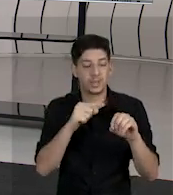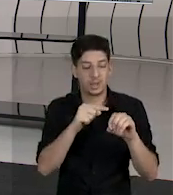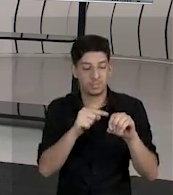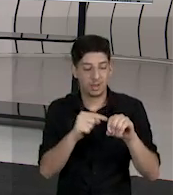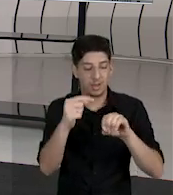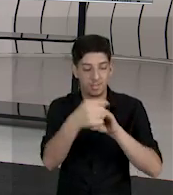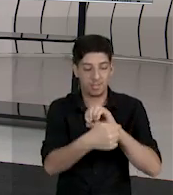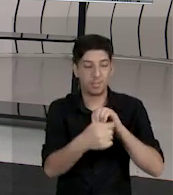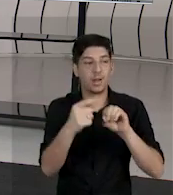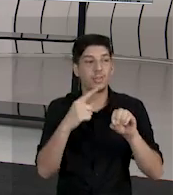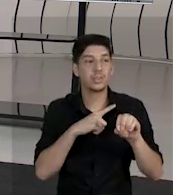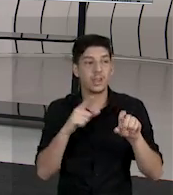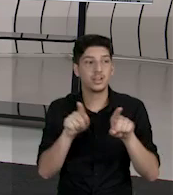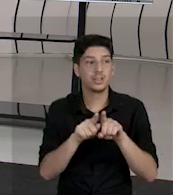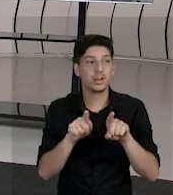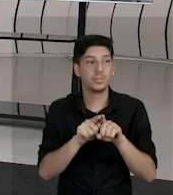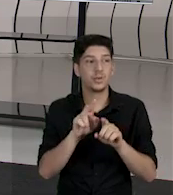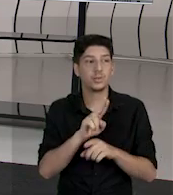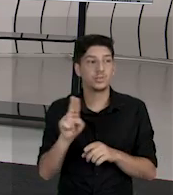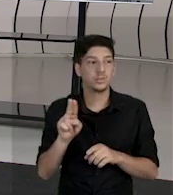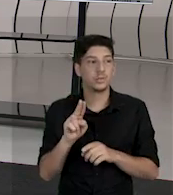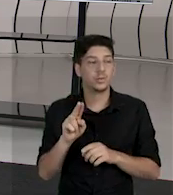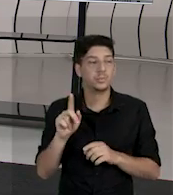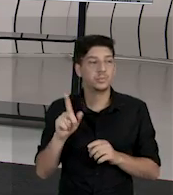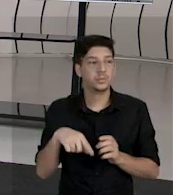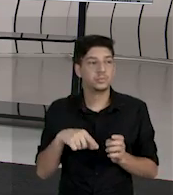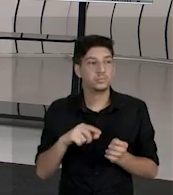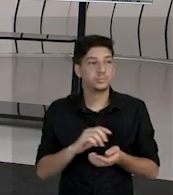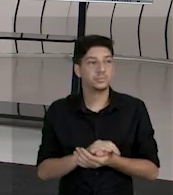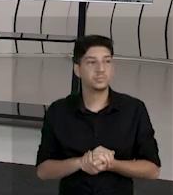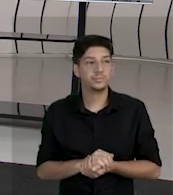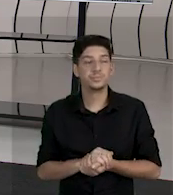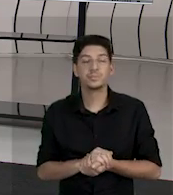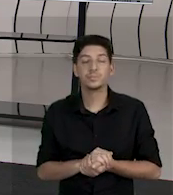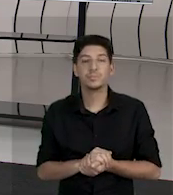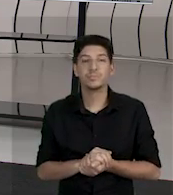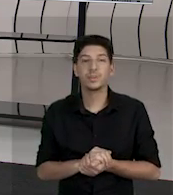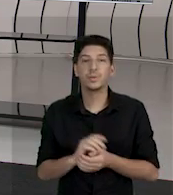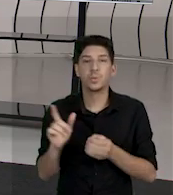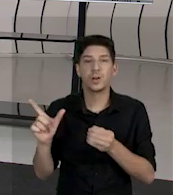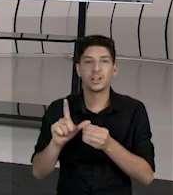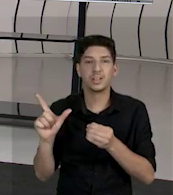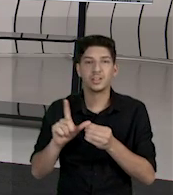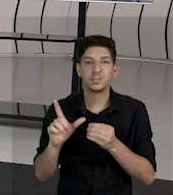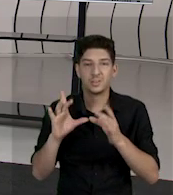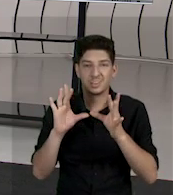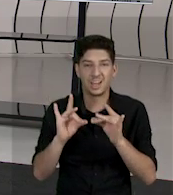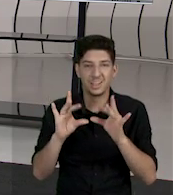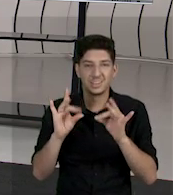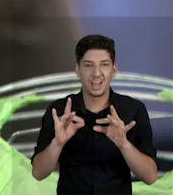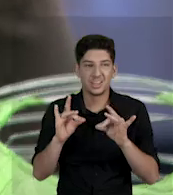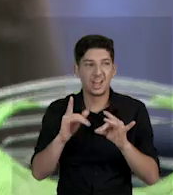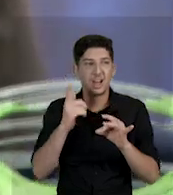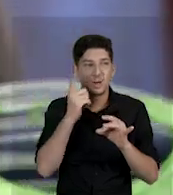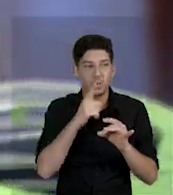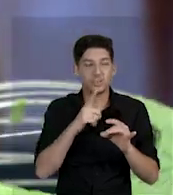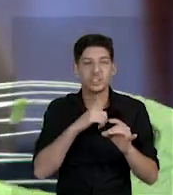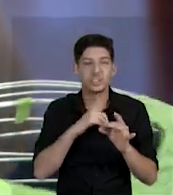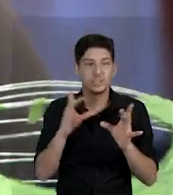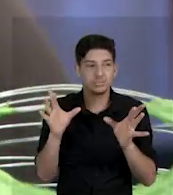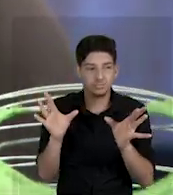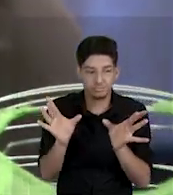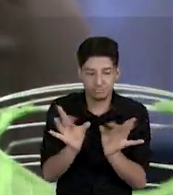a gente vai ter o humor, que é um líquido que vai preencher aqui, vai garantir a pressão para o